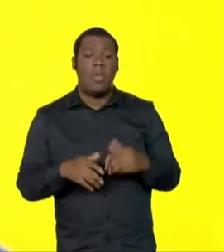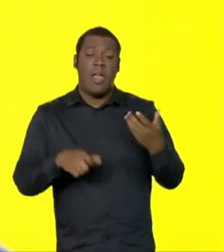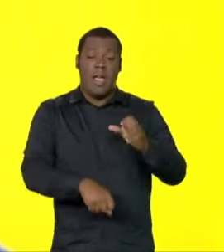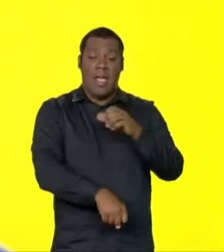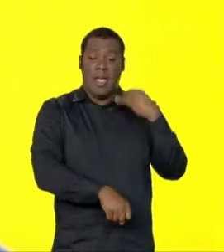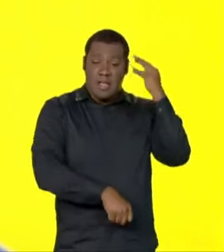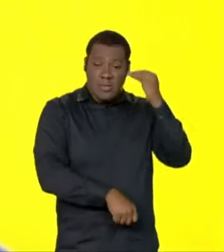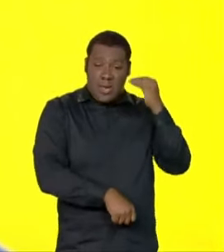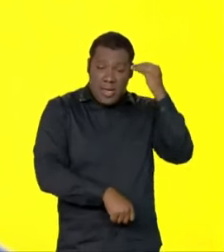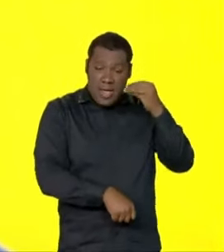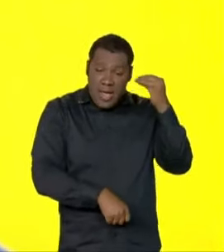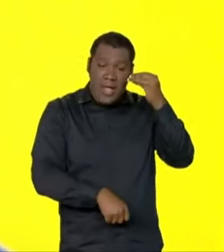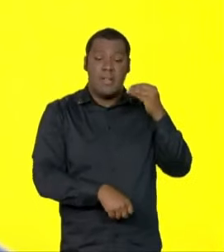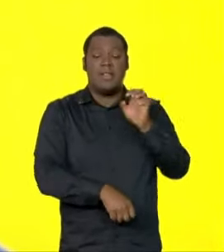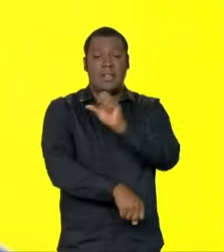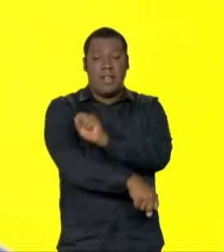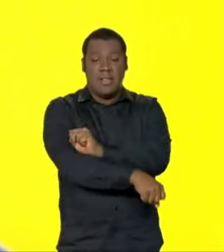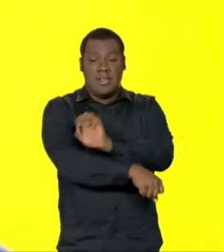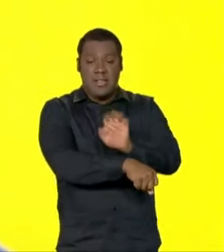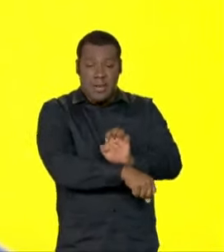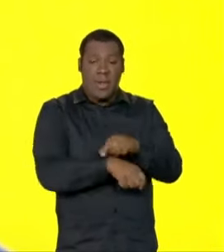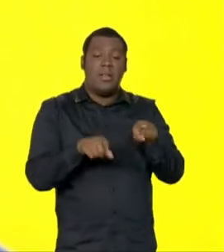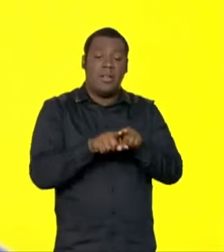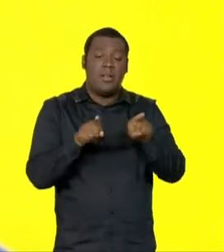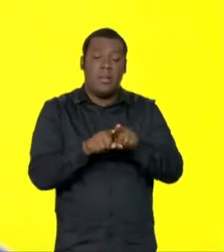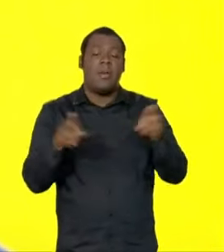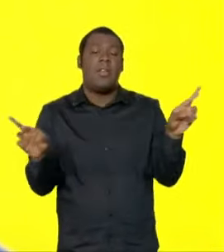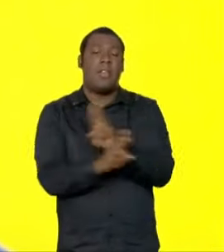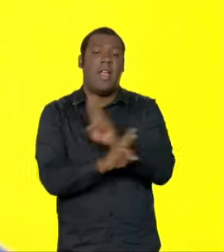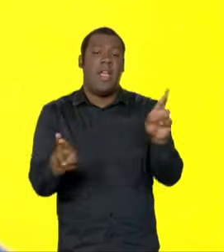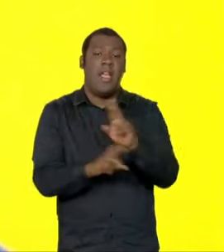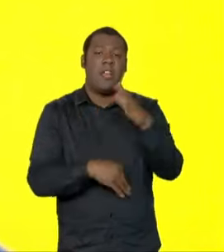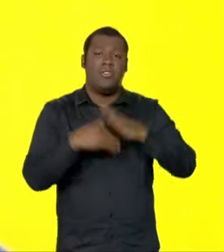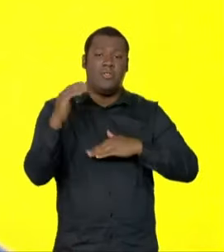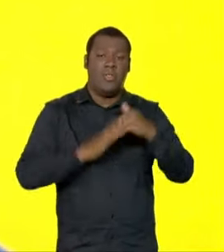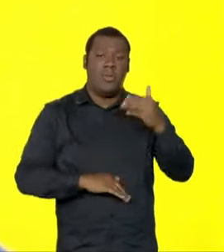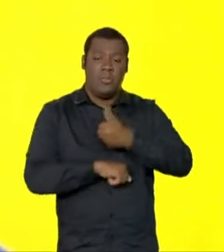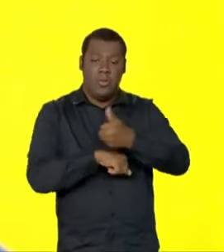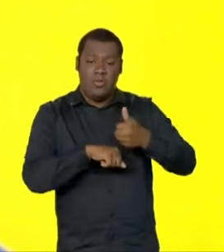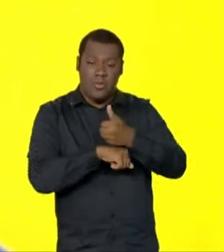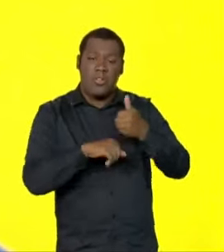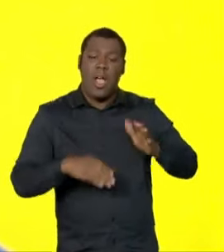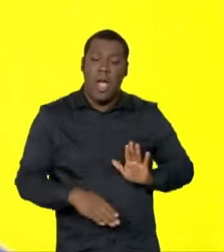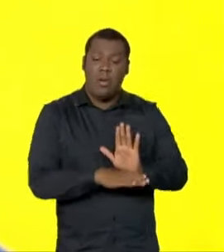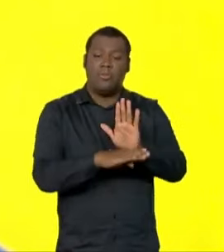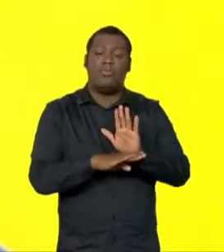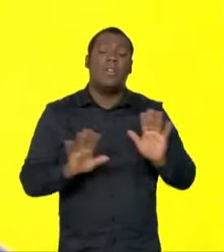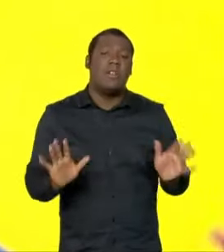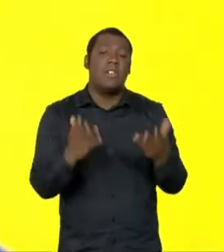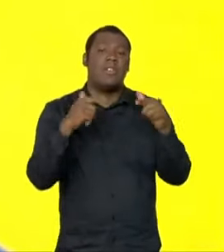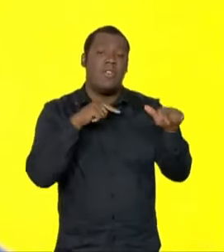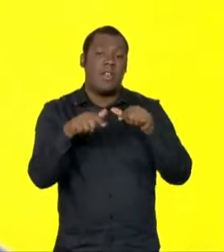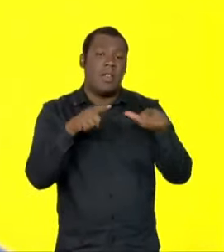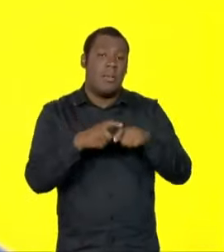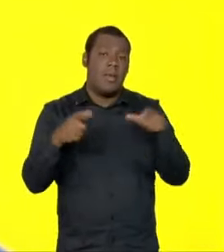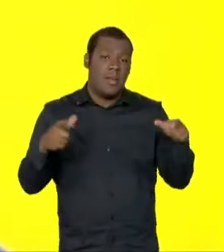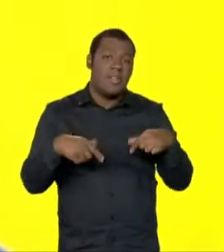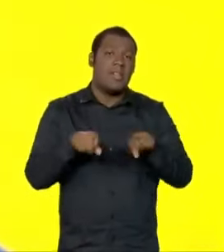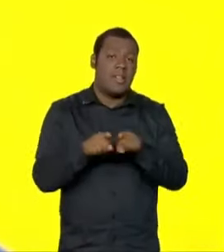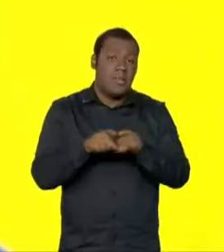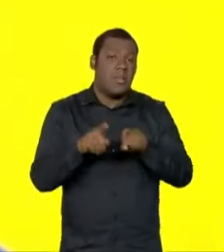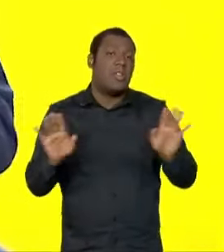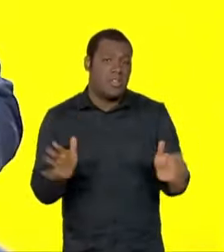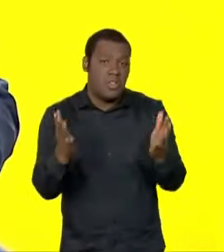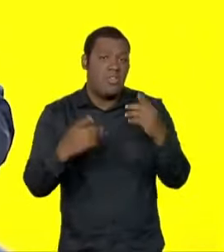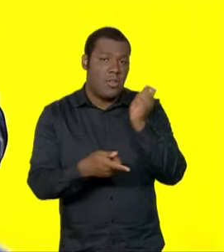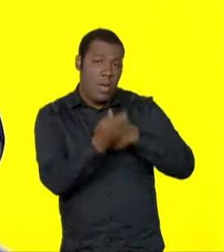SEBRAE e de toda uma rede de profissionalização para a geração também do emprego e promover o crescimento econômico.